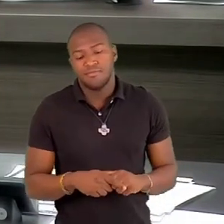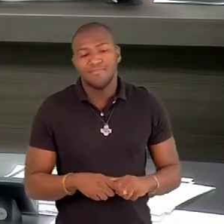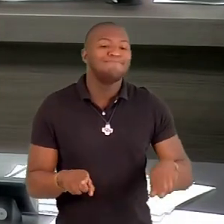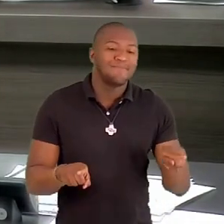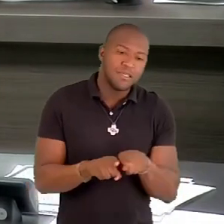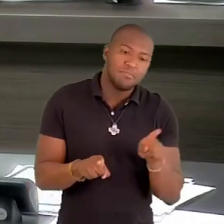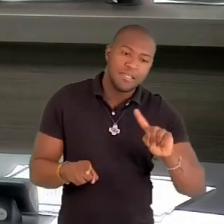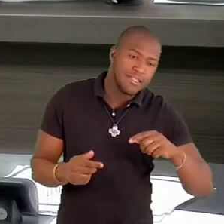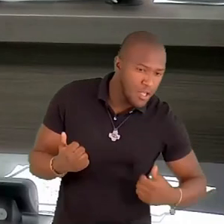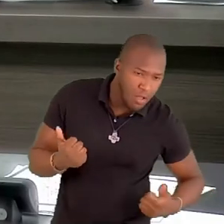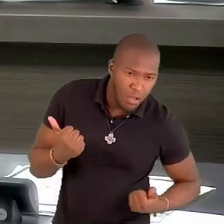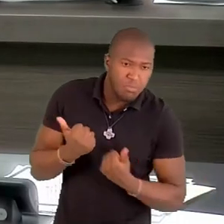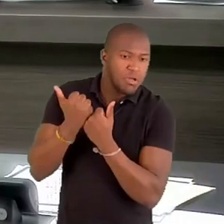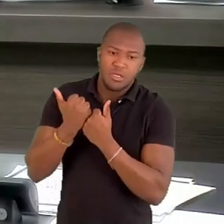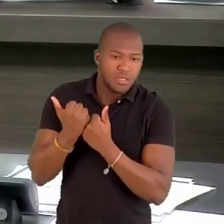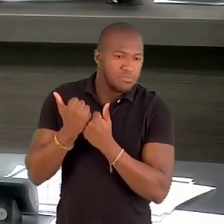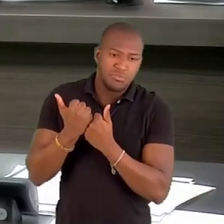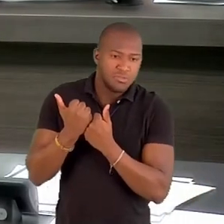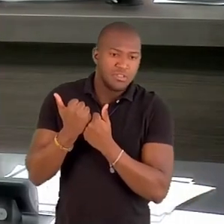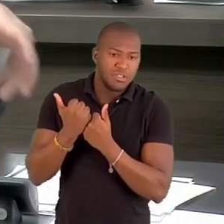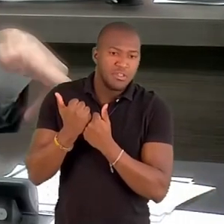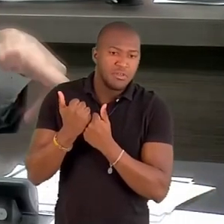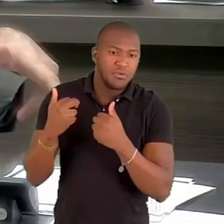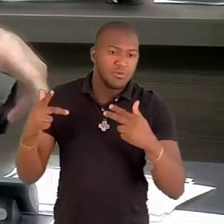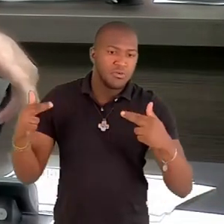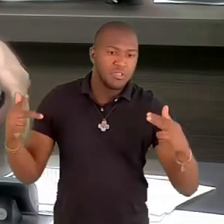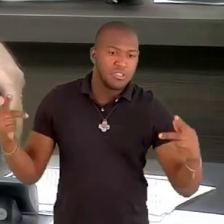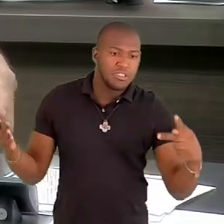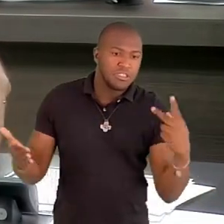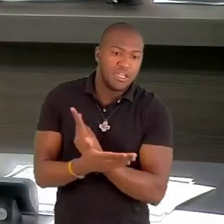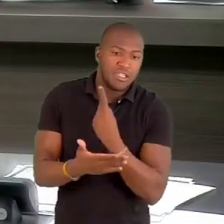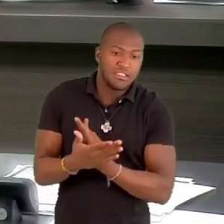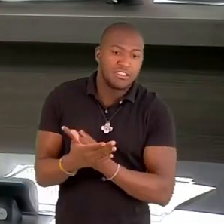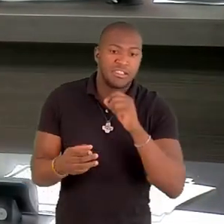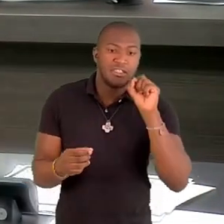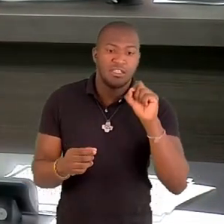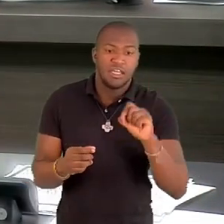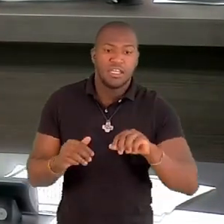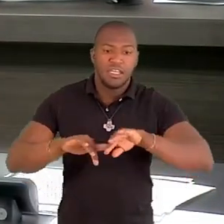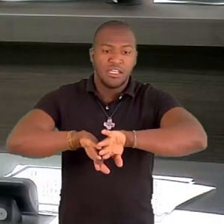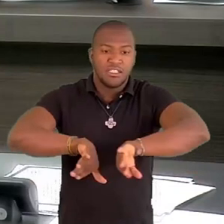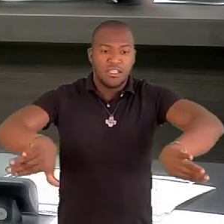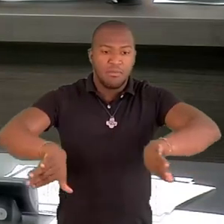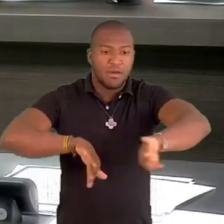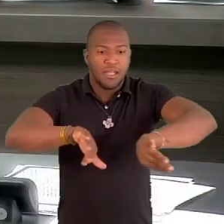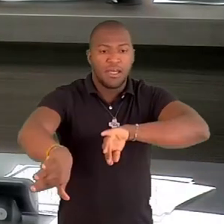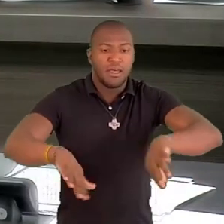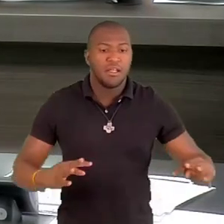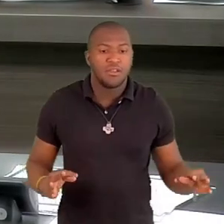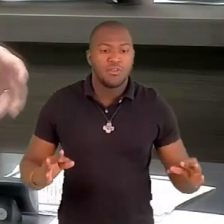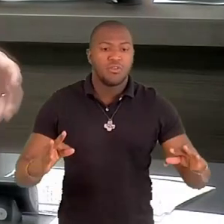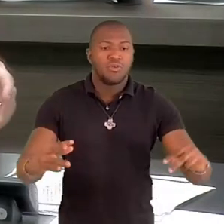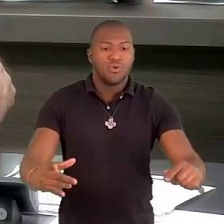claramente têm uma finalidade de se provocar uma espécie de corrosão da autoridade, e não há na sociedade moderna